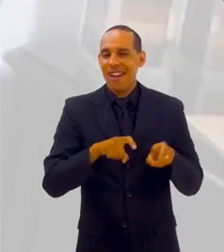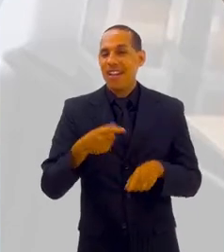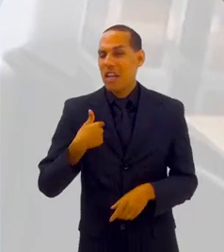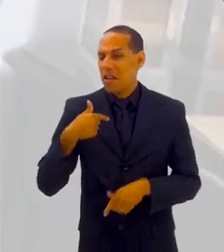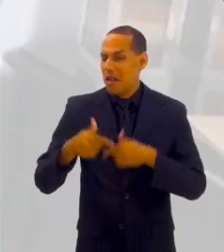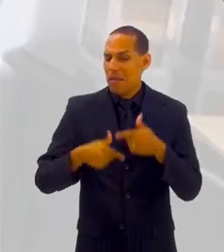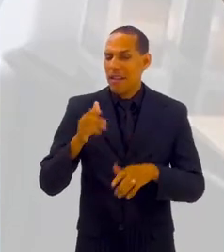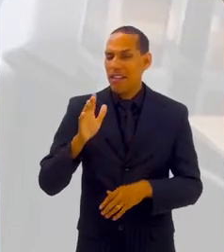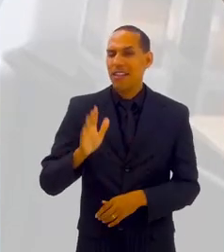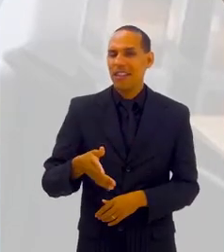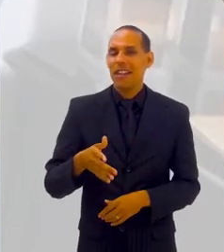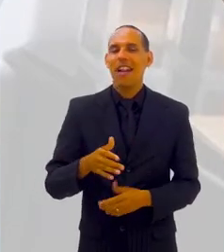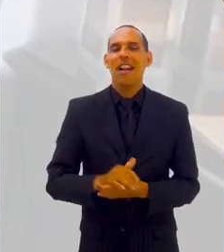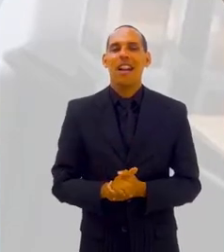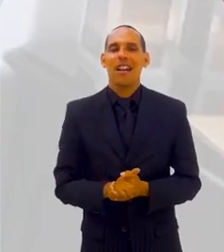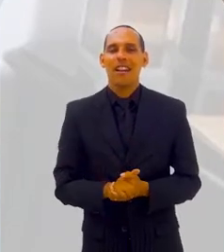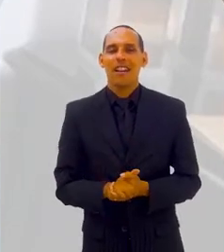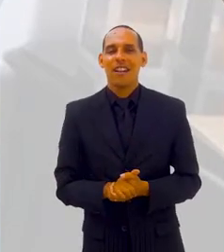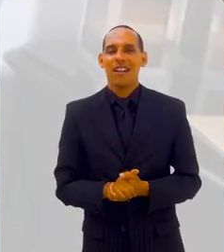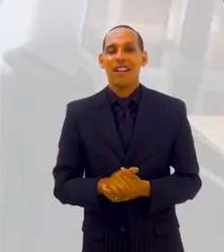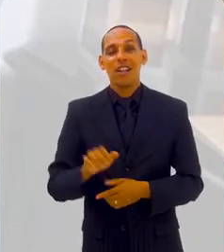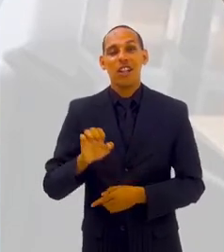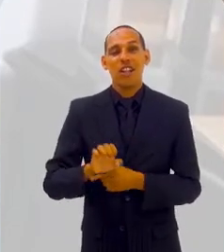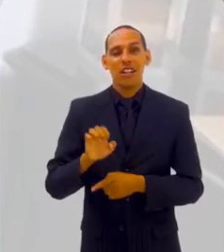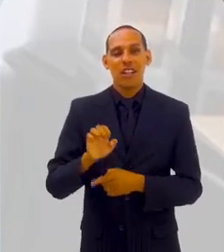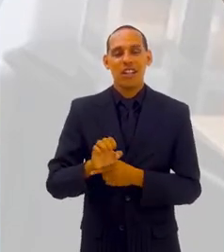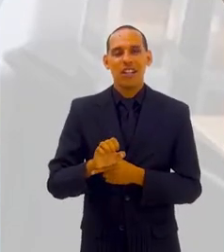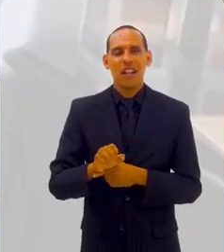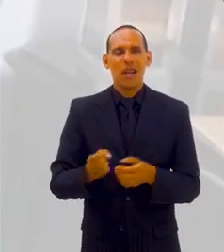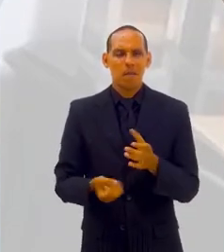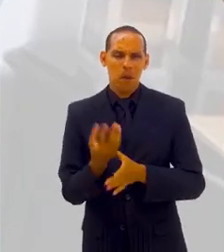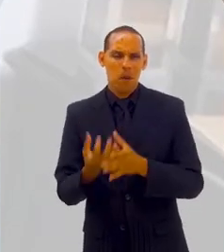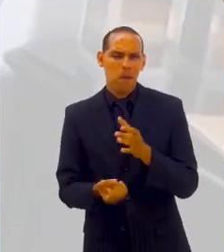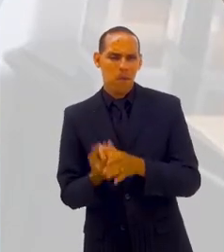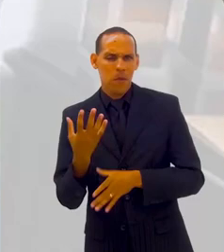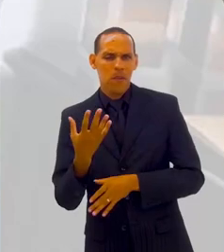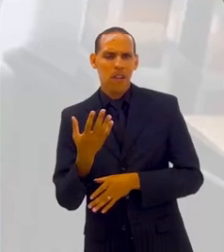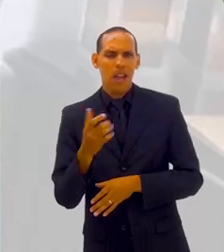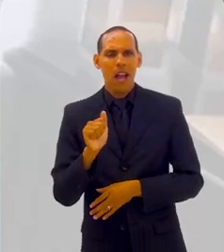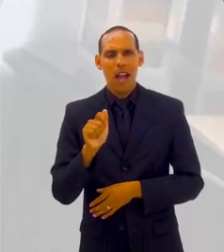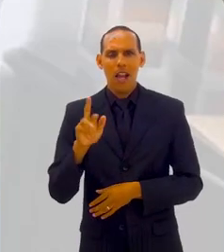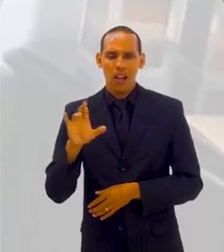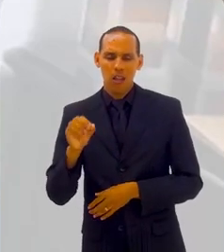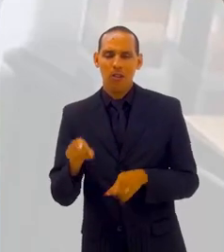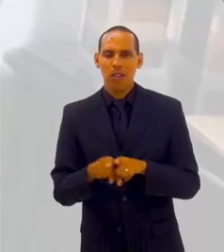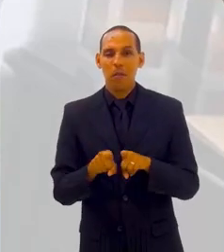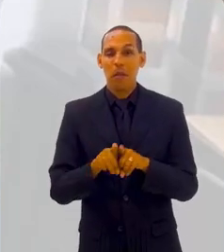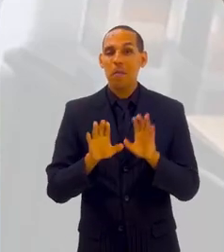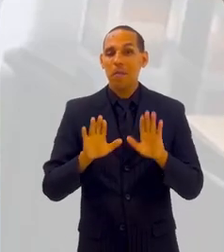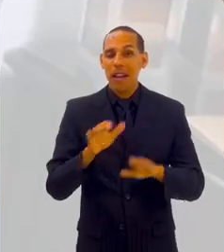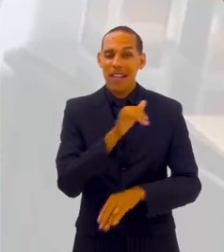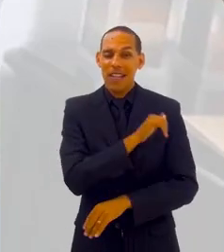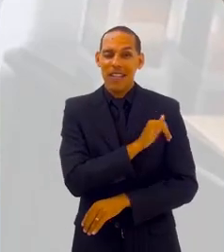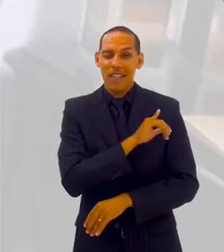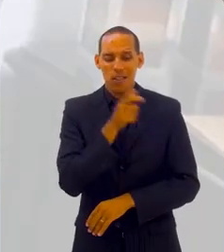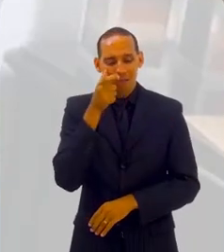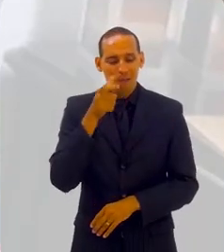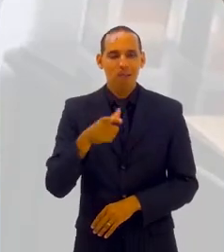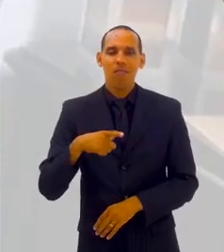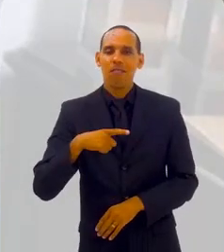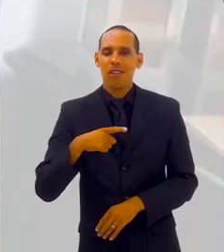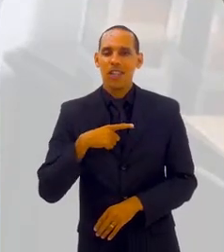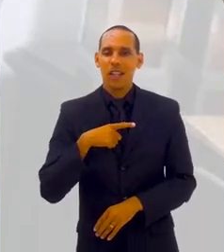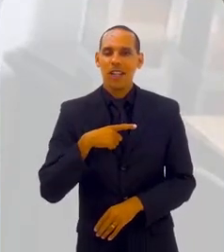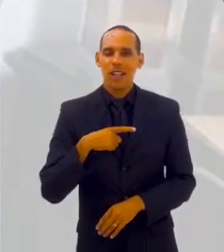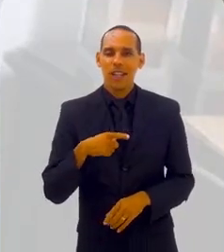Janeiro. Olha que eu já trabalhei em estados do Mato Piba, que são grandes produtores de agro, mas eu acho que o interesse que o Rio de